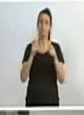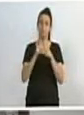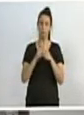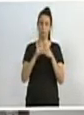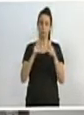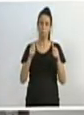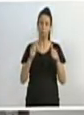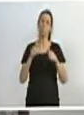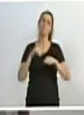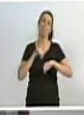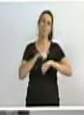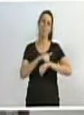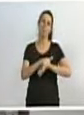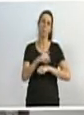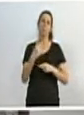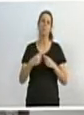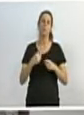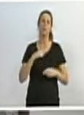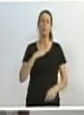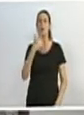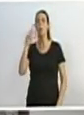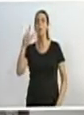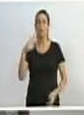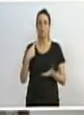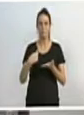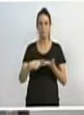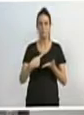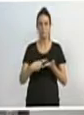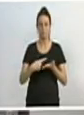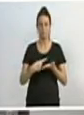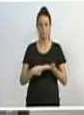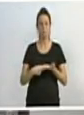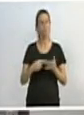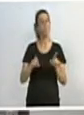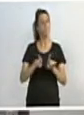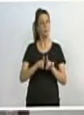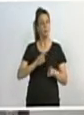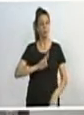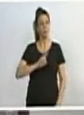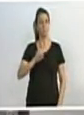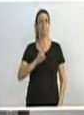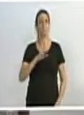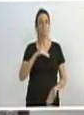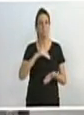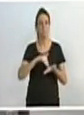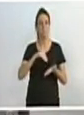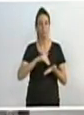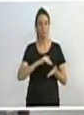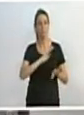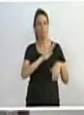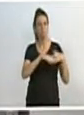de outros compromissos, né? E, em nome da Secretaria de Desenvolvimento Econômico,